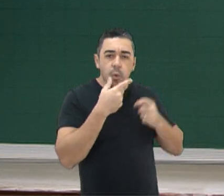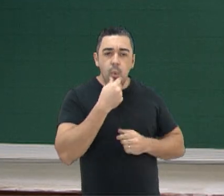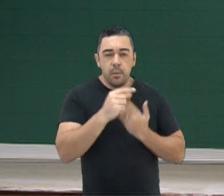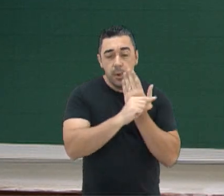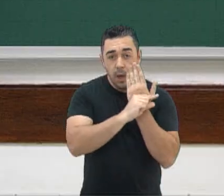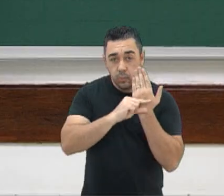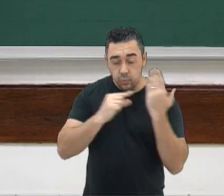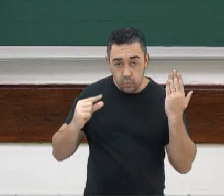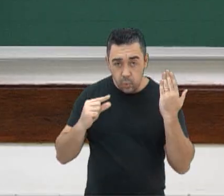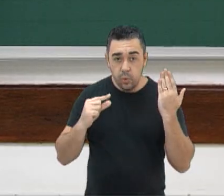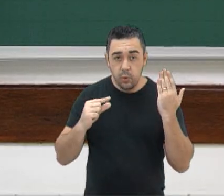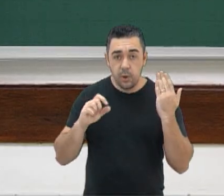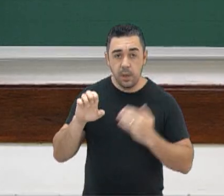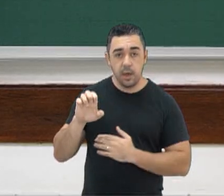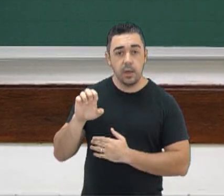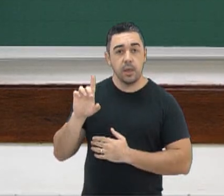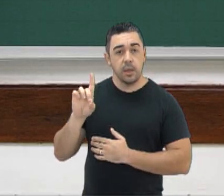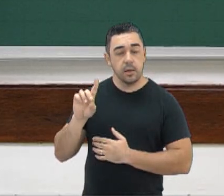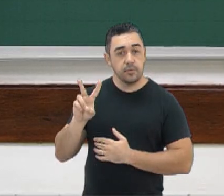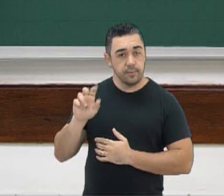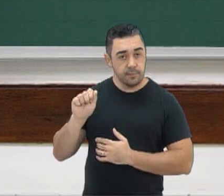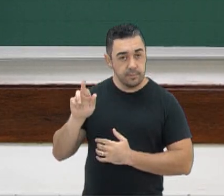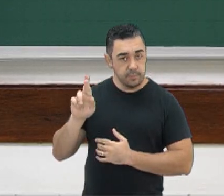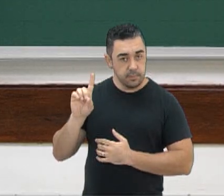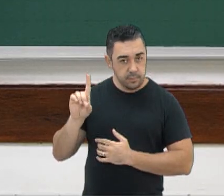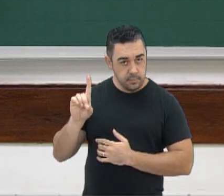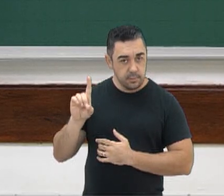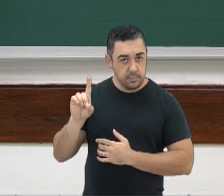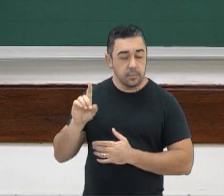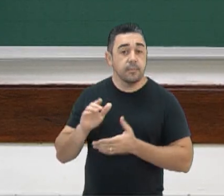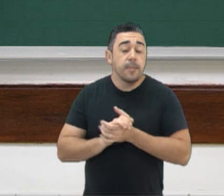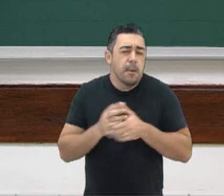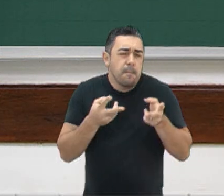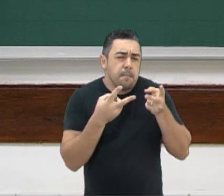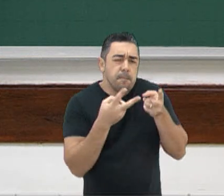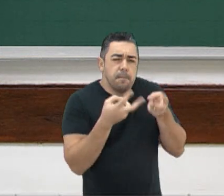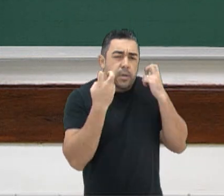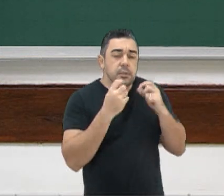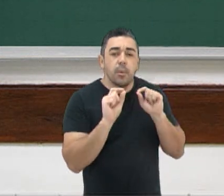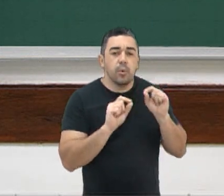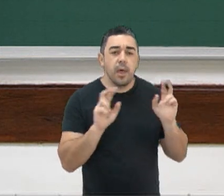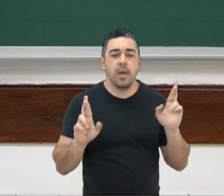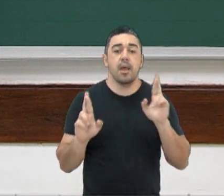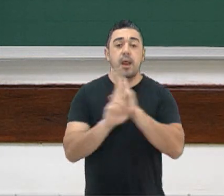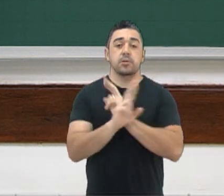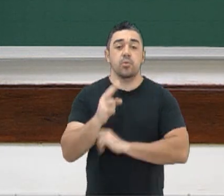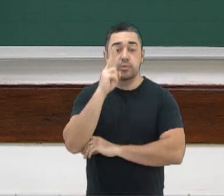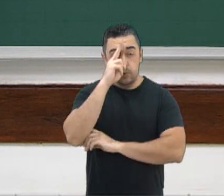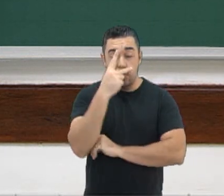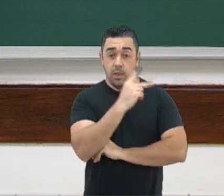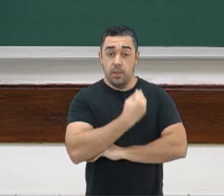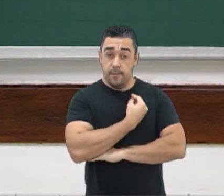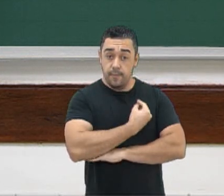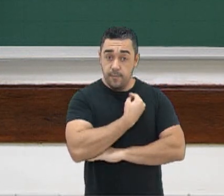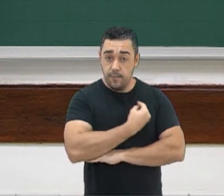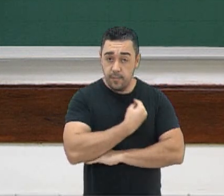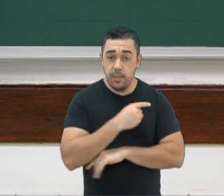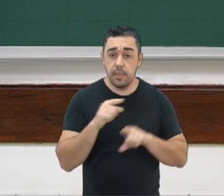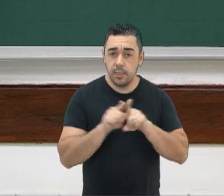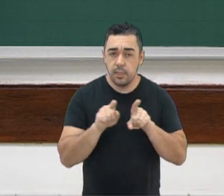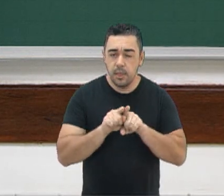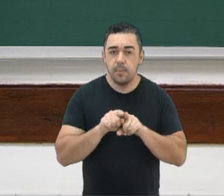Munch. Então, nós conseguimos compreender a relação entre a história de vida dele, o